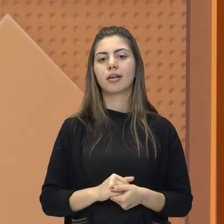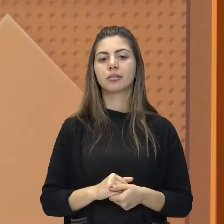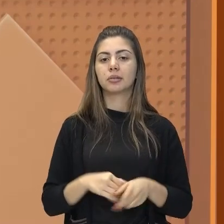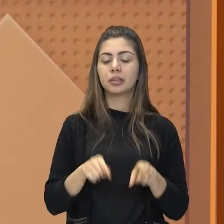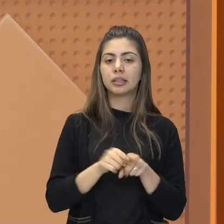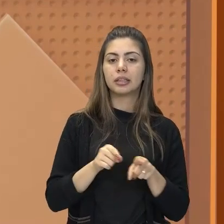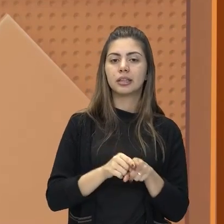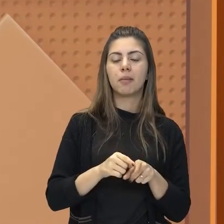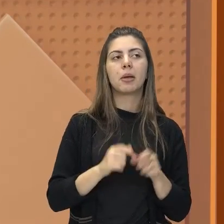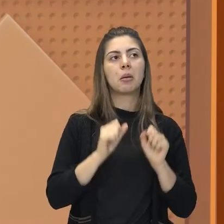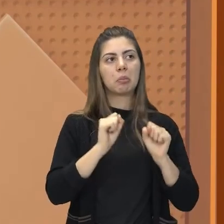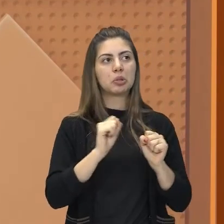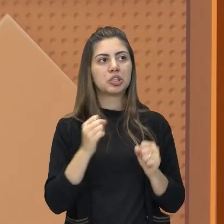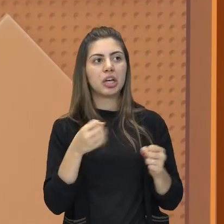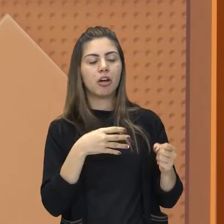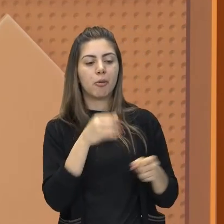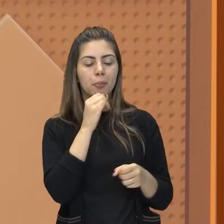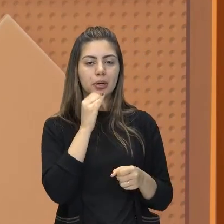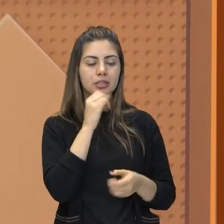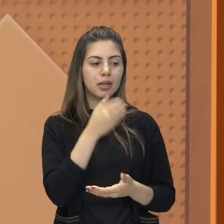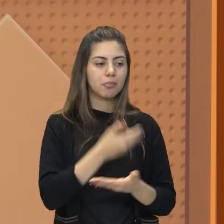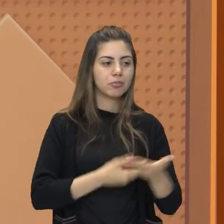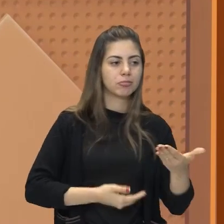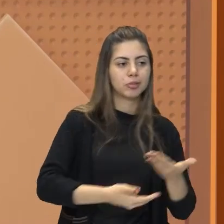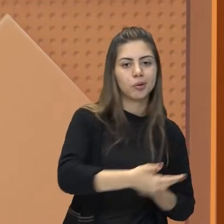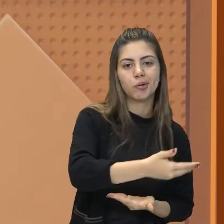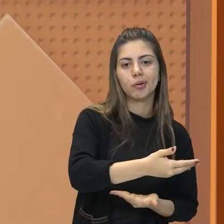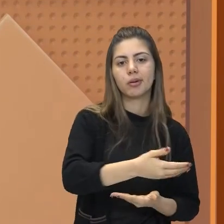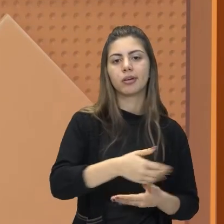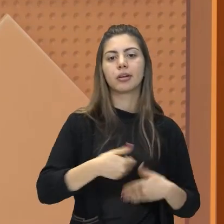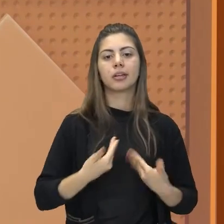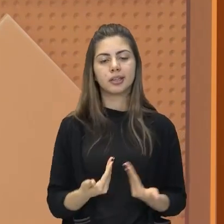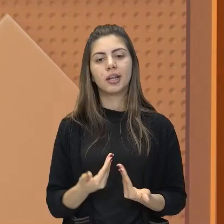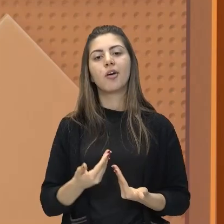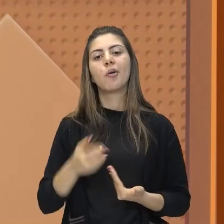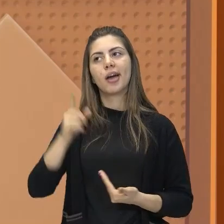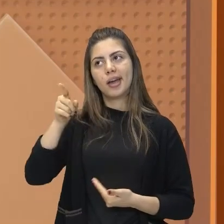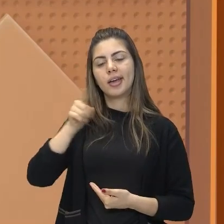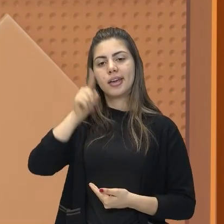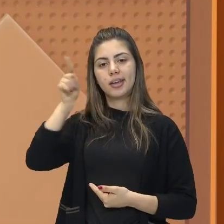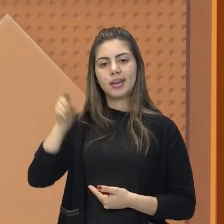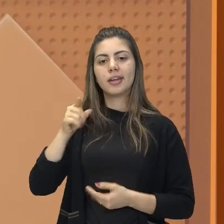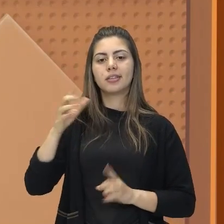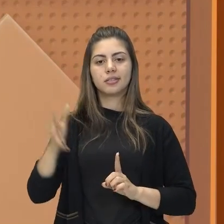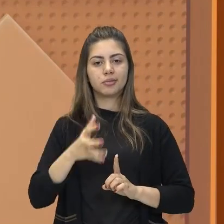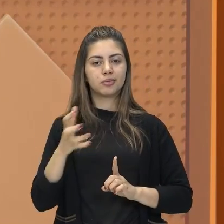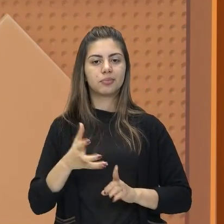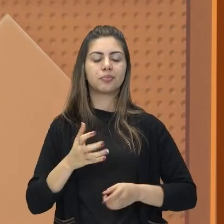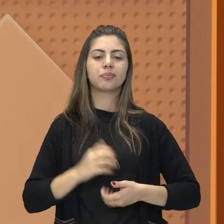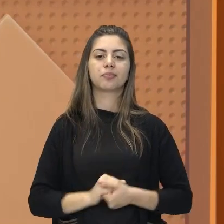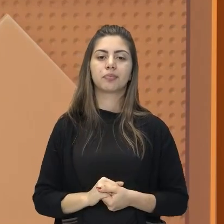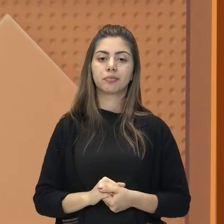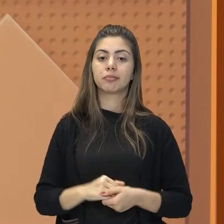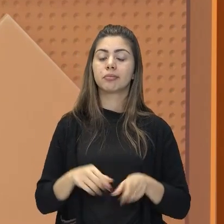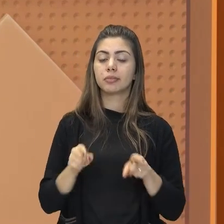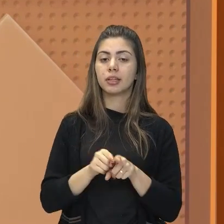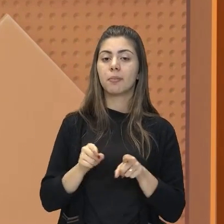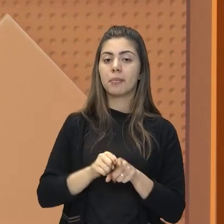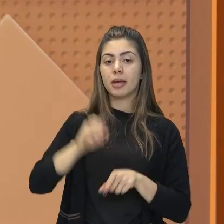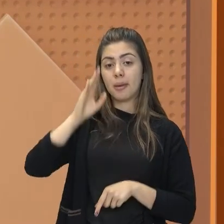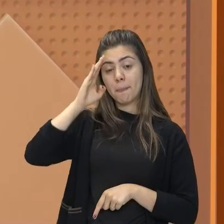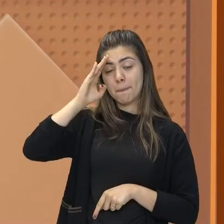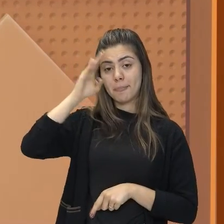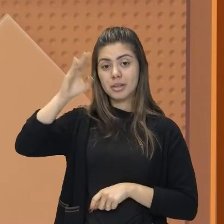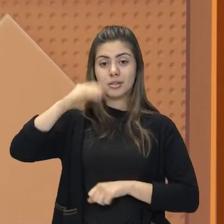receber aquele pagamento, de trocas comerciais, vão ser introduzidas pelos árabes. Inclusive, a principal